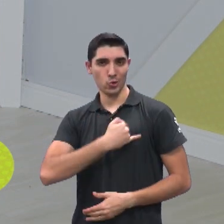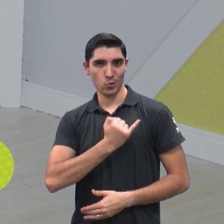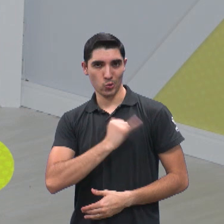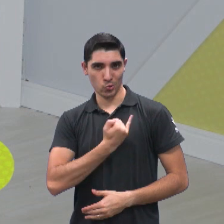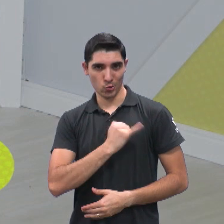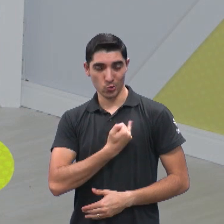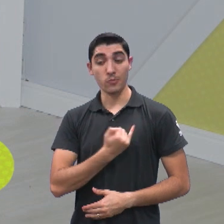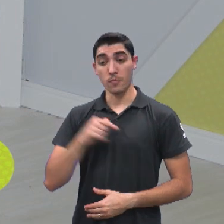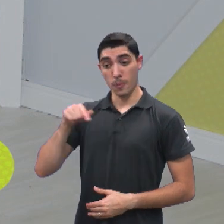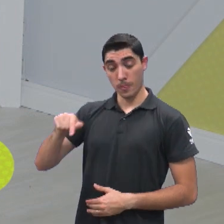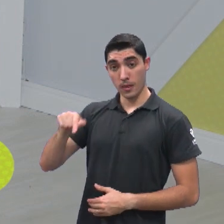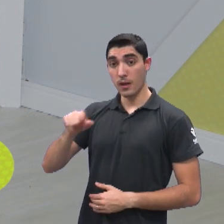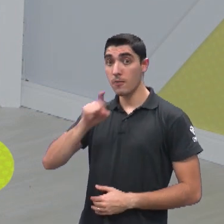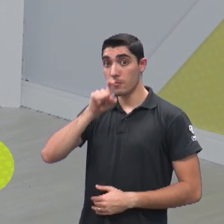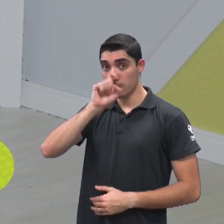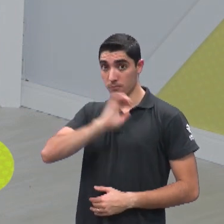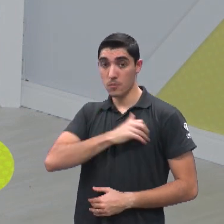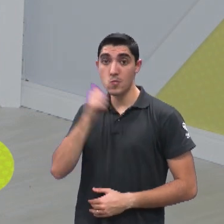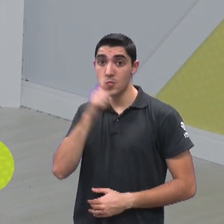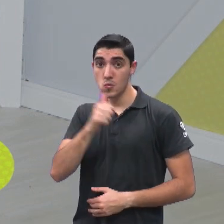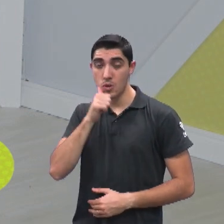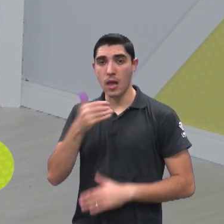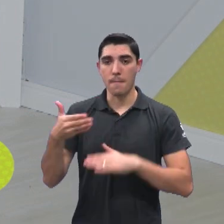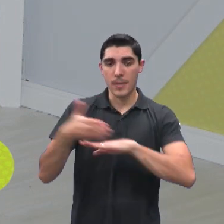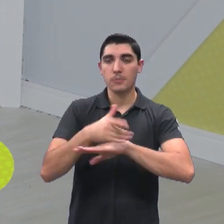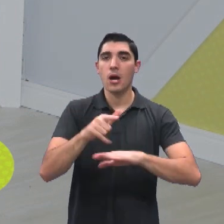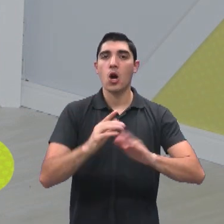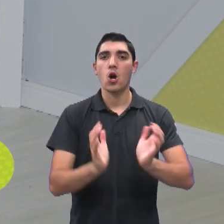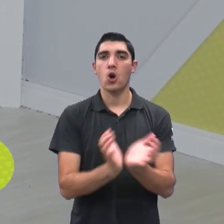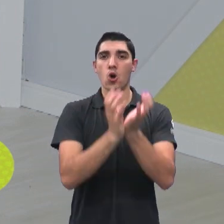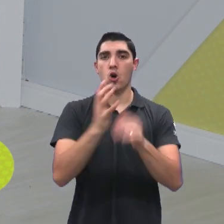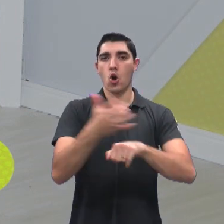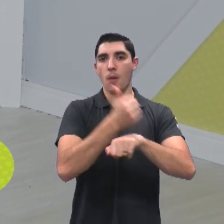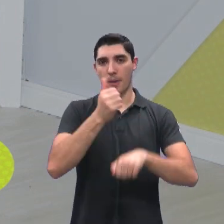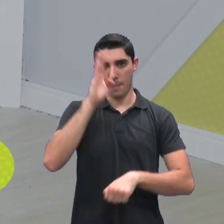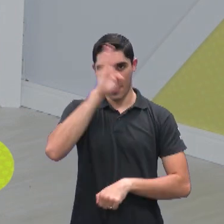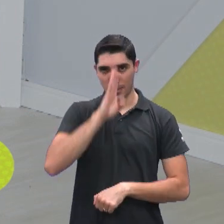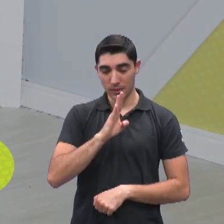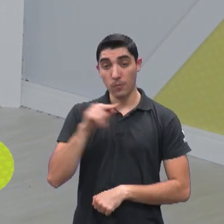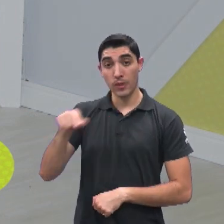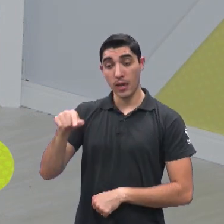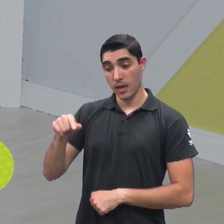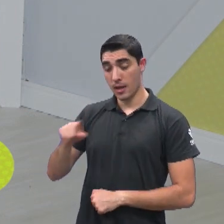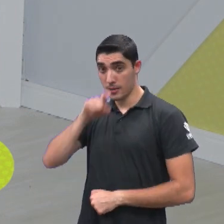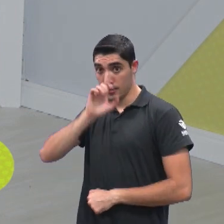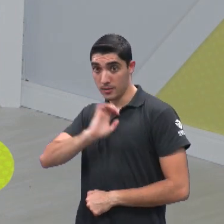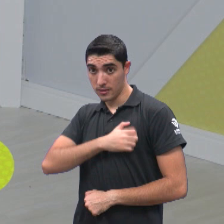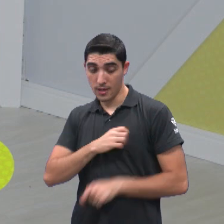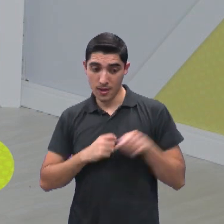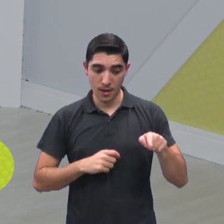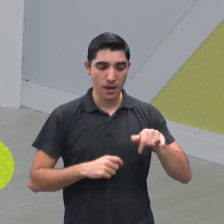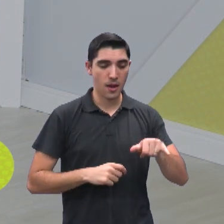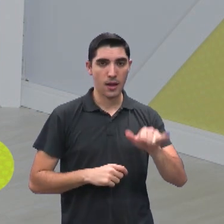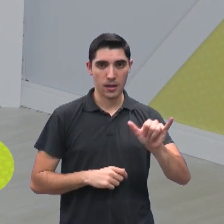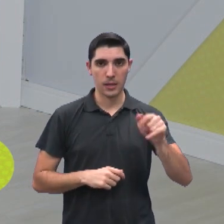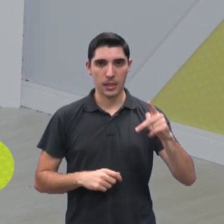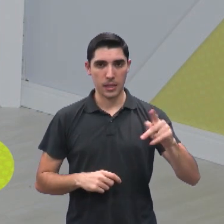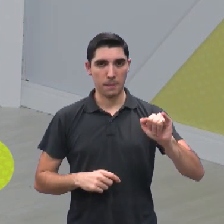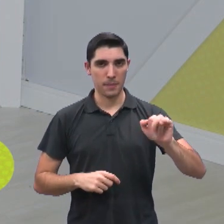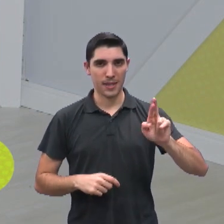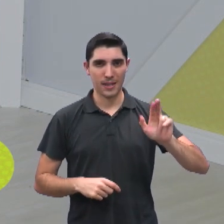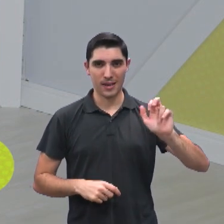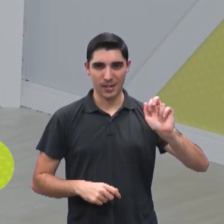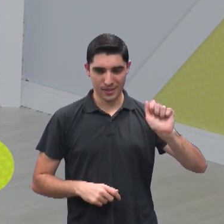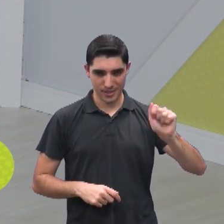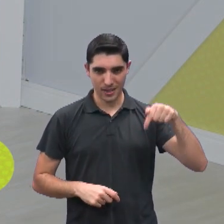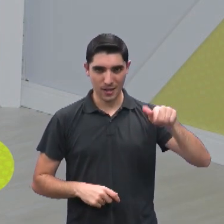entra em campo fazendo a sua estreia na Copa do Brasil, recebendo o Ipiranga do Amapá. O São José já entra na segunda fase, vai enfrentar esse Ipiranga do Amapá